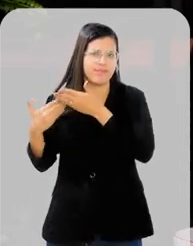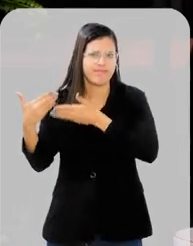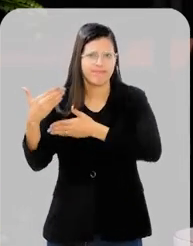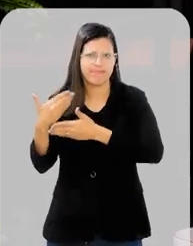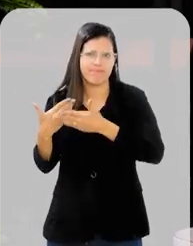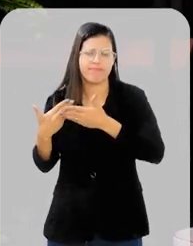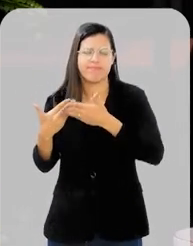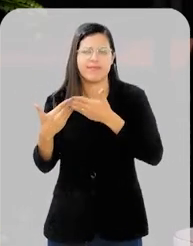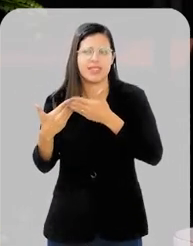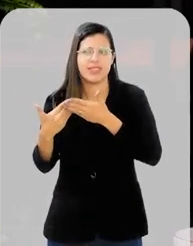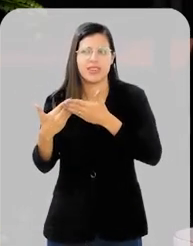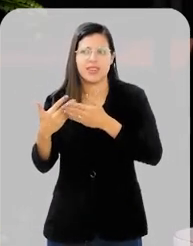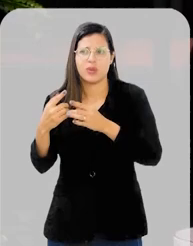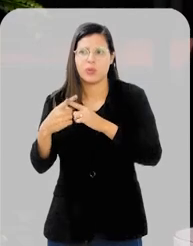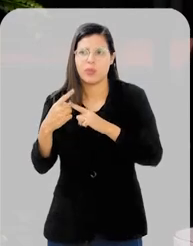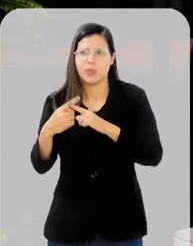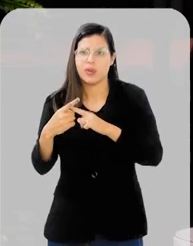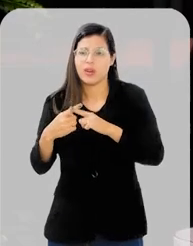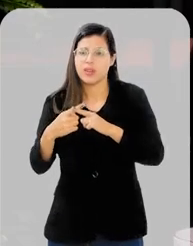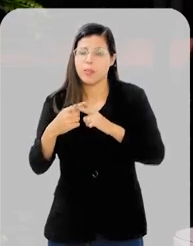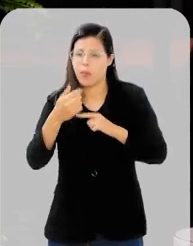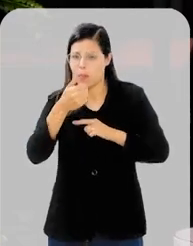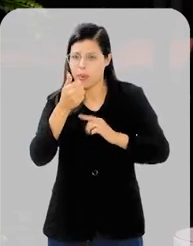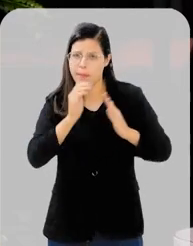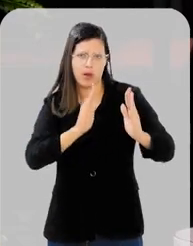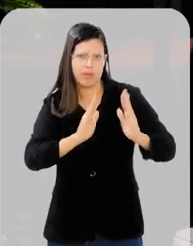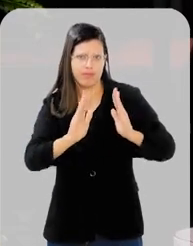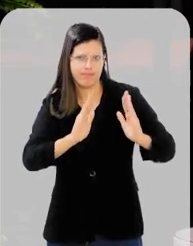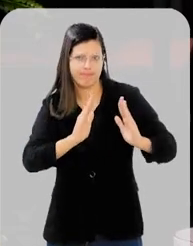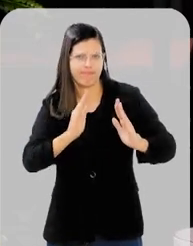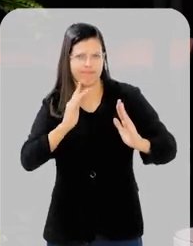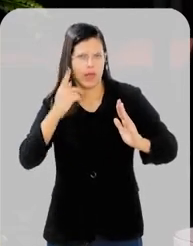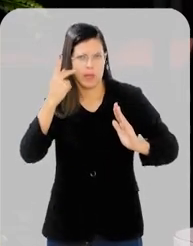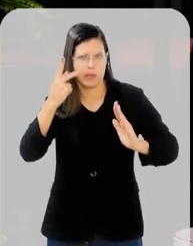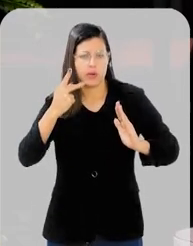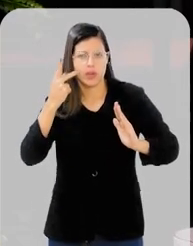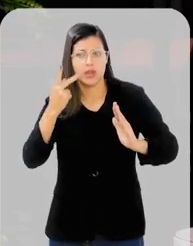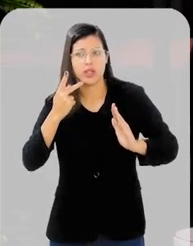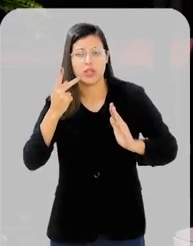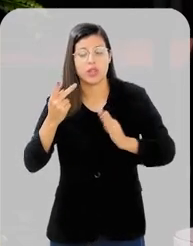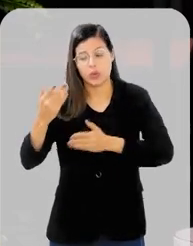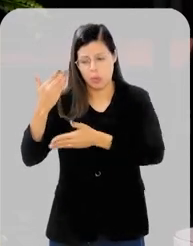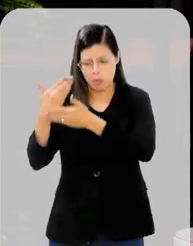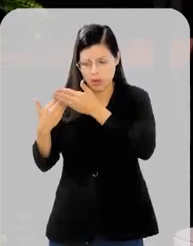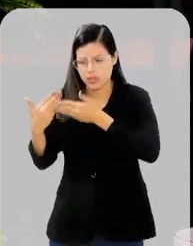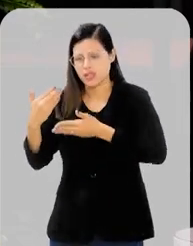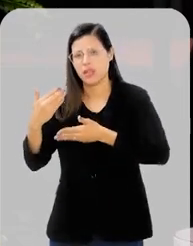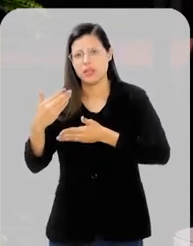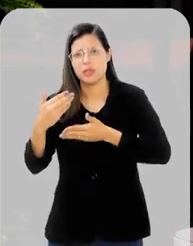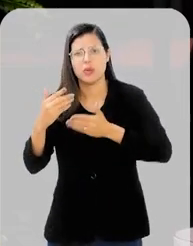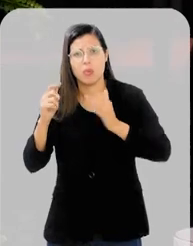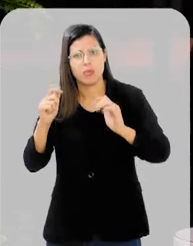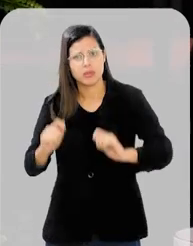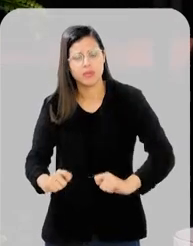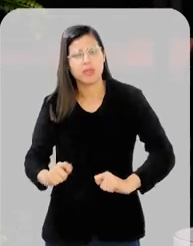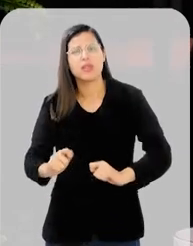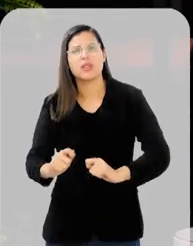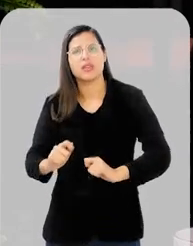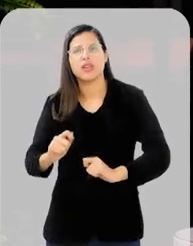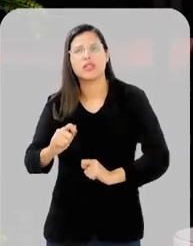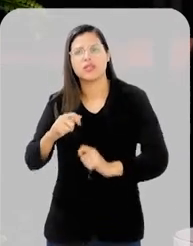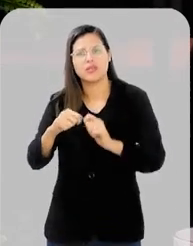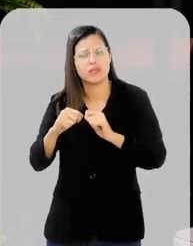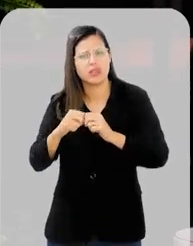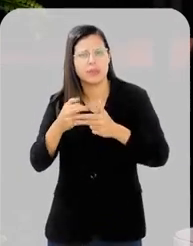iniciativa privada porque eu não não vim da política é meu primeiro mandato e na iniciativa privada eu tive chance de fazer muitas